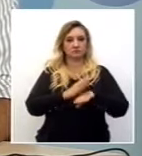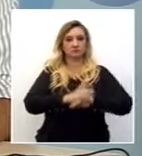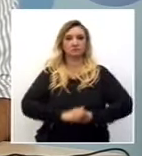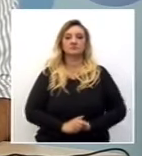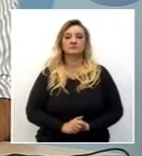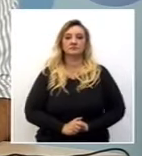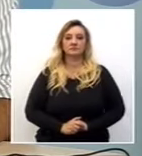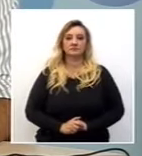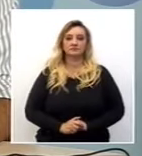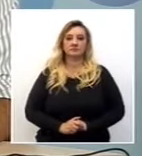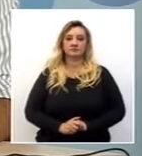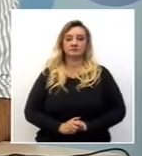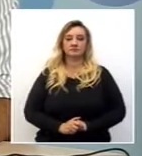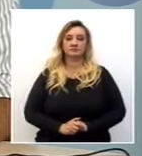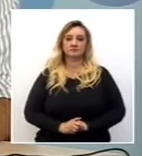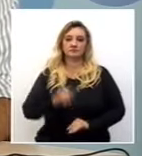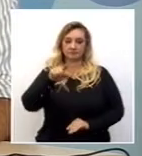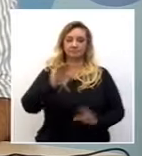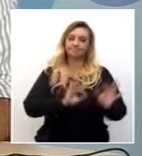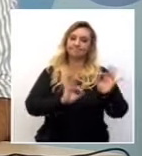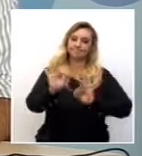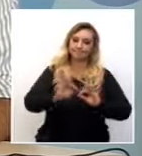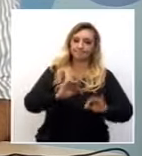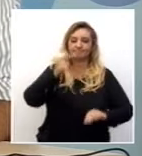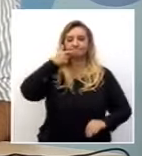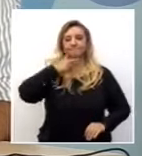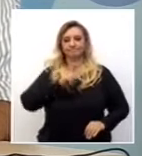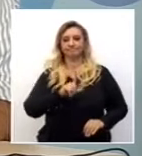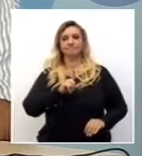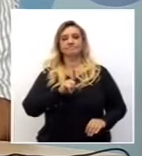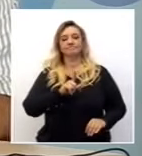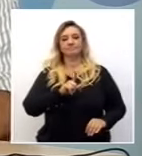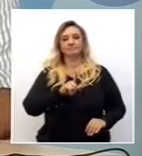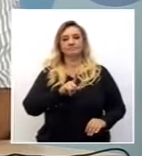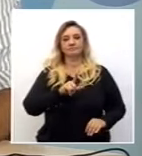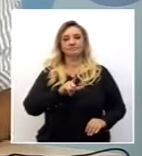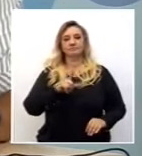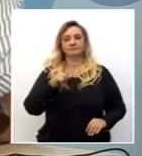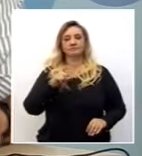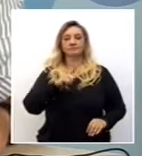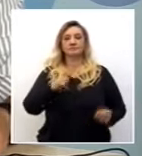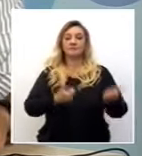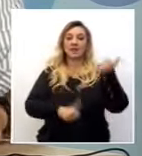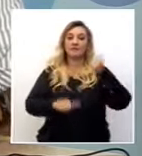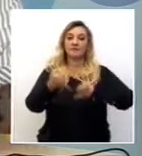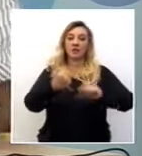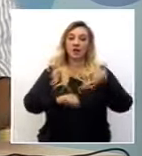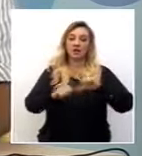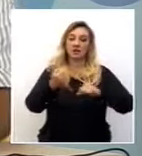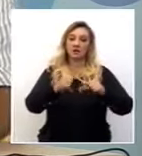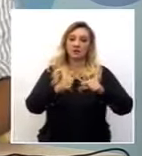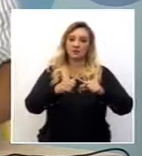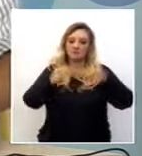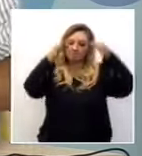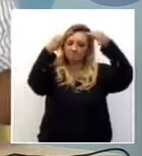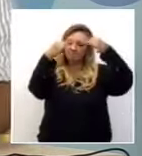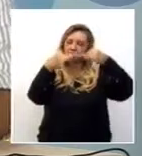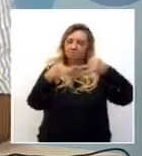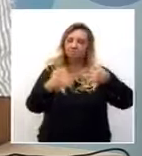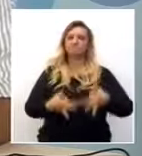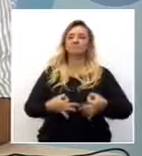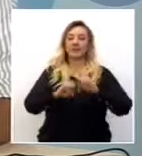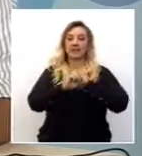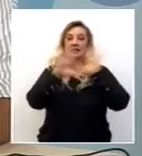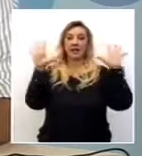atividades, para você poder se organizar, para você poder ter uma avaliação mais precisa,